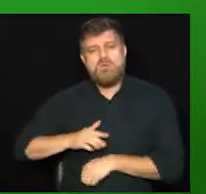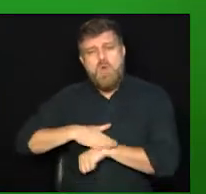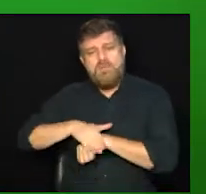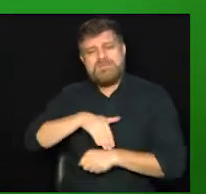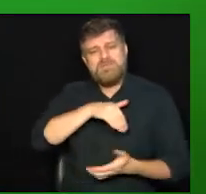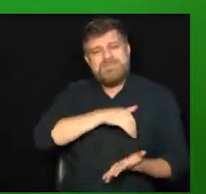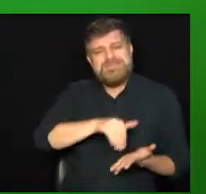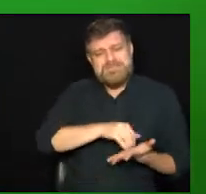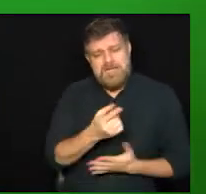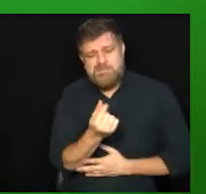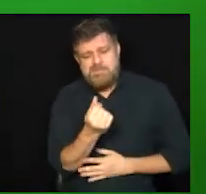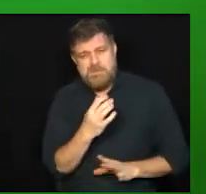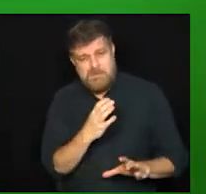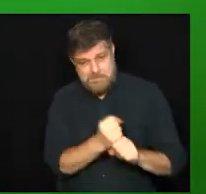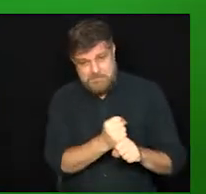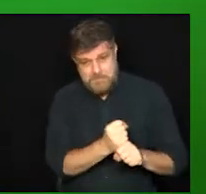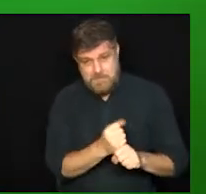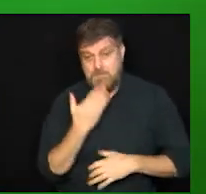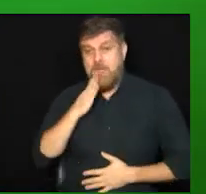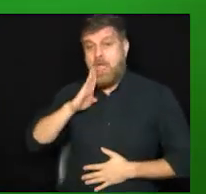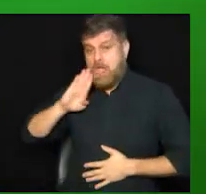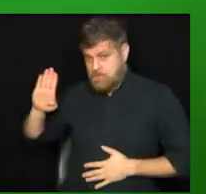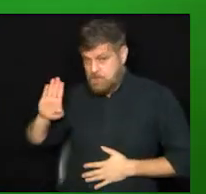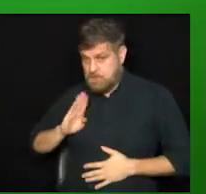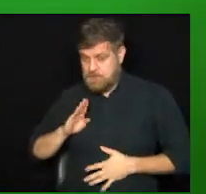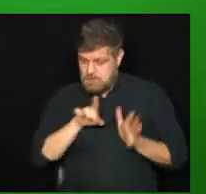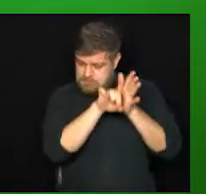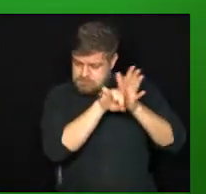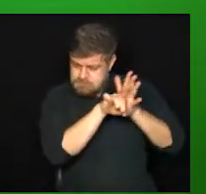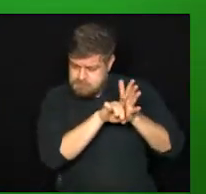de Finanças, prometeu dar andamento nisso.